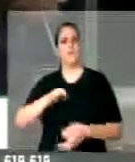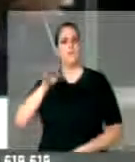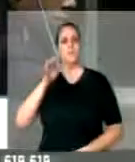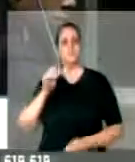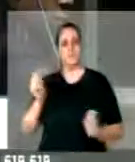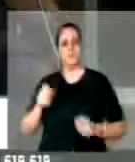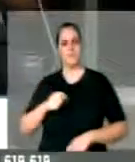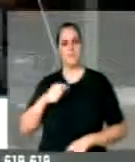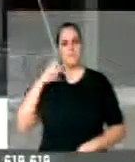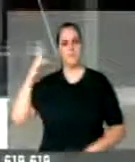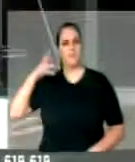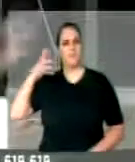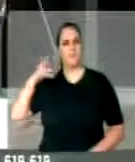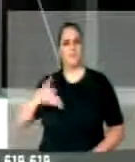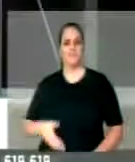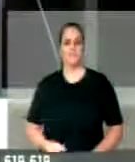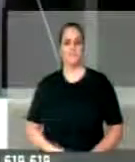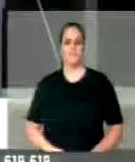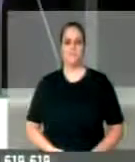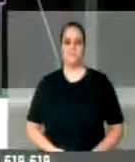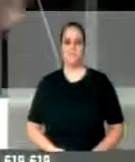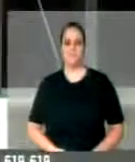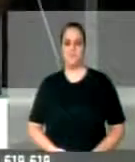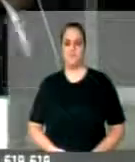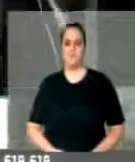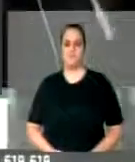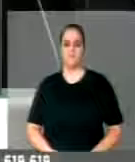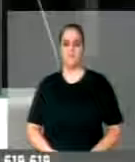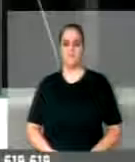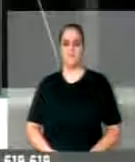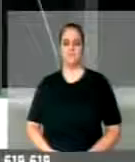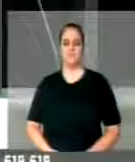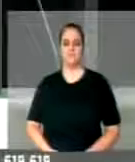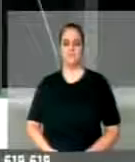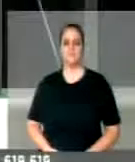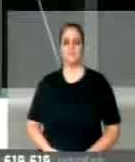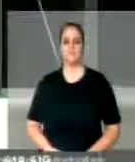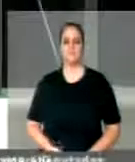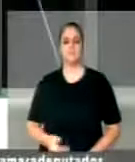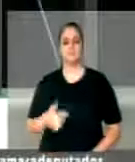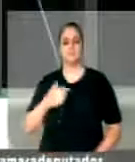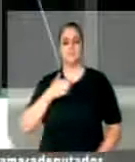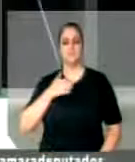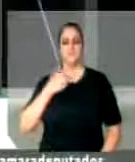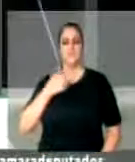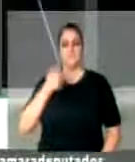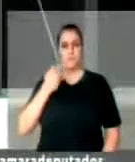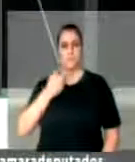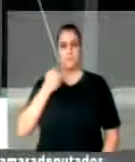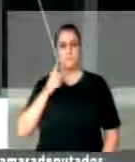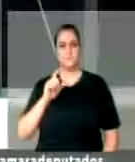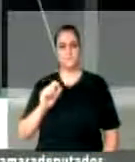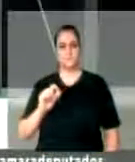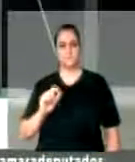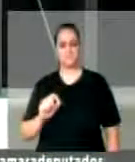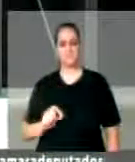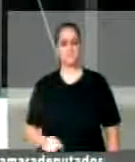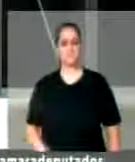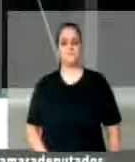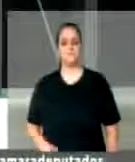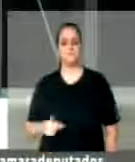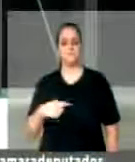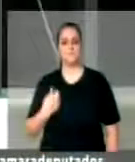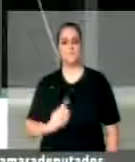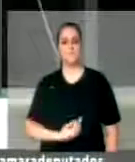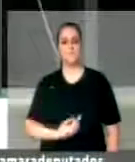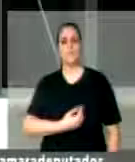Senhor presidente, senhoras e senhores deputados, eu queria dizer que nós estamos na